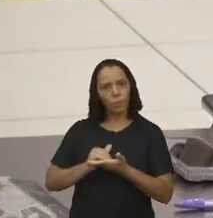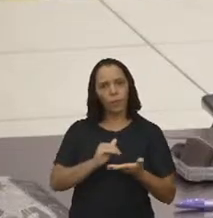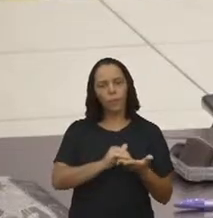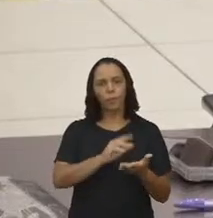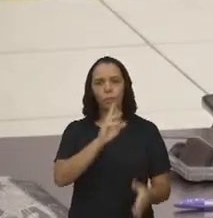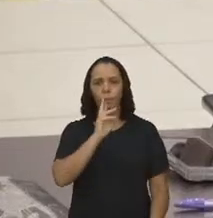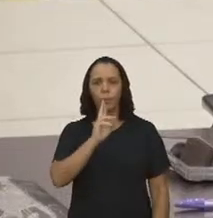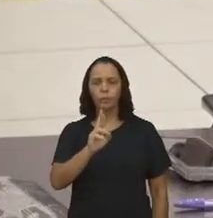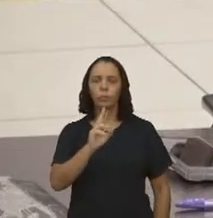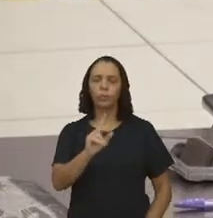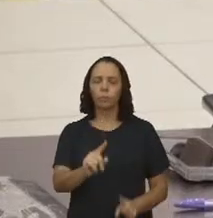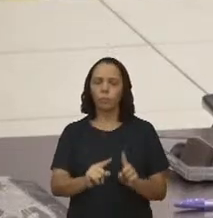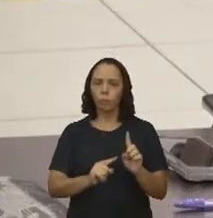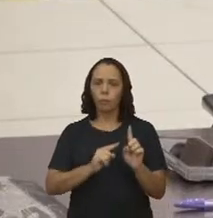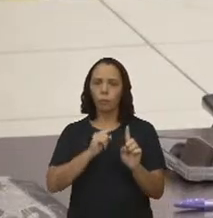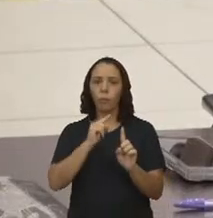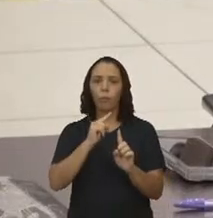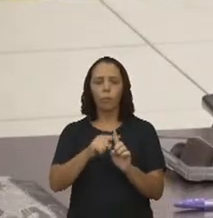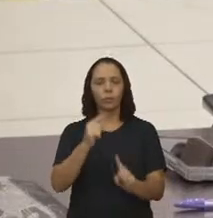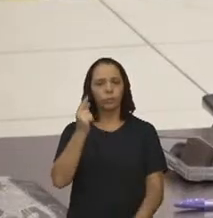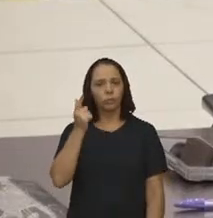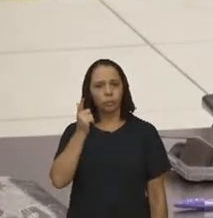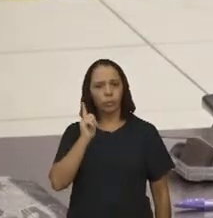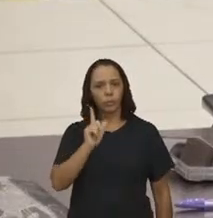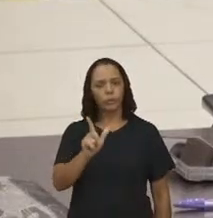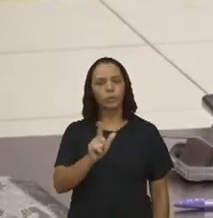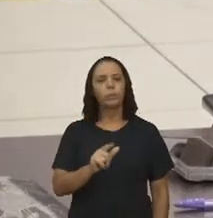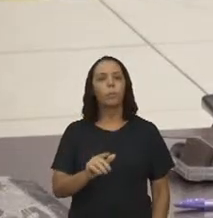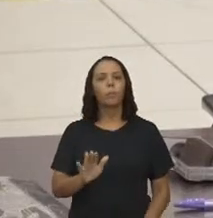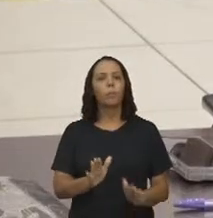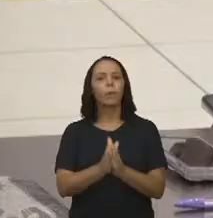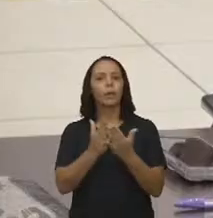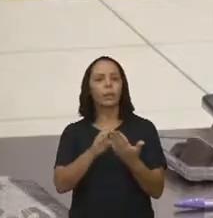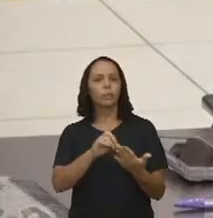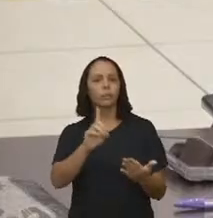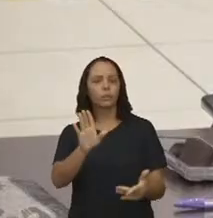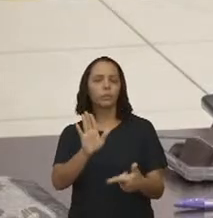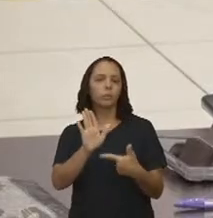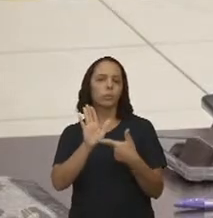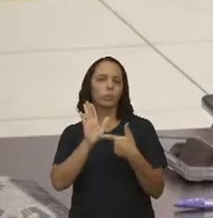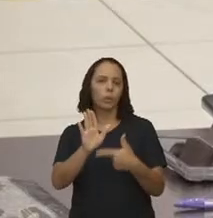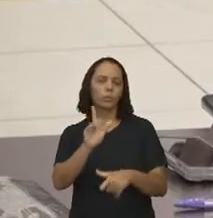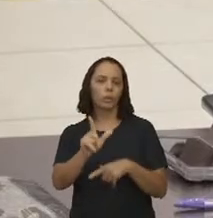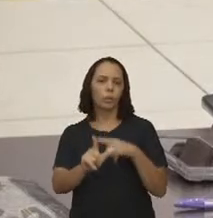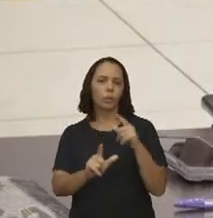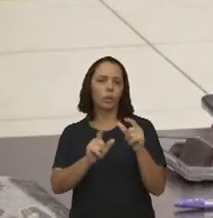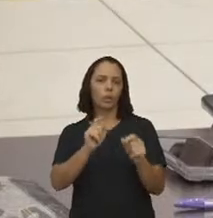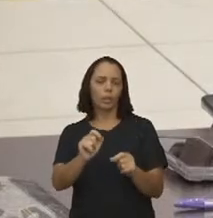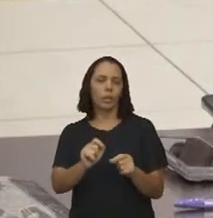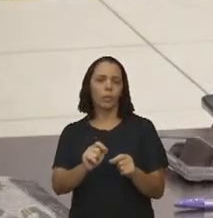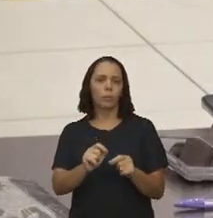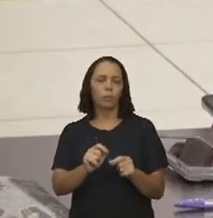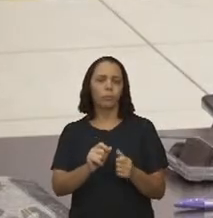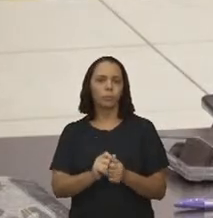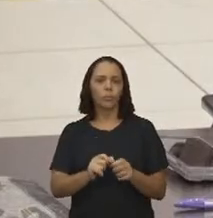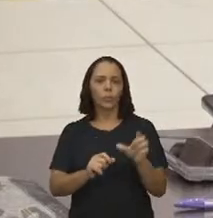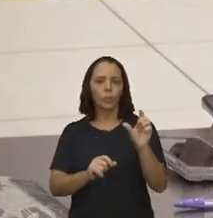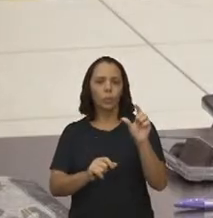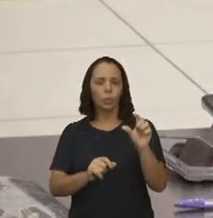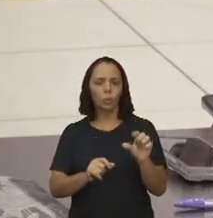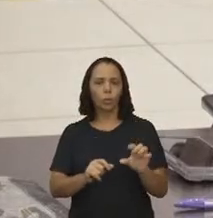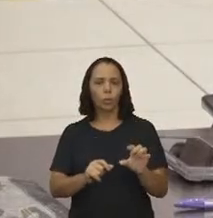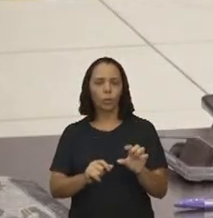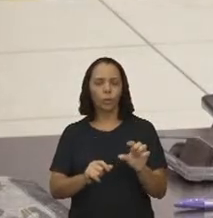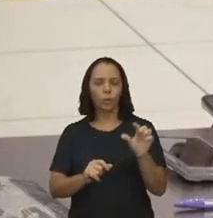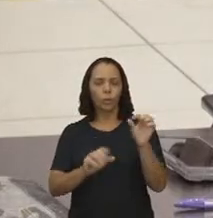resultado positivo. Eu costumo até dizer, uma passagem bíblica, você sabe muito bem, que a gente não extrai uvas de